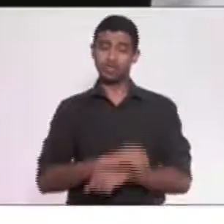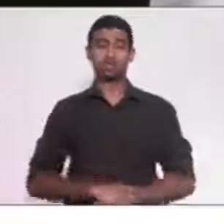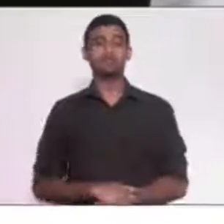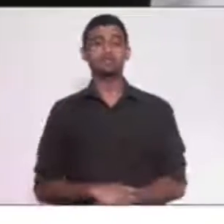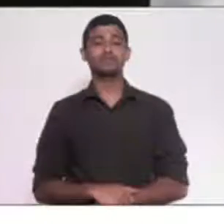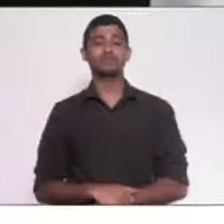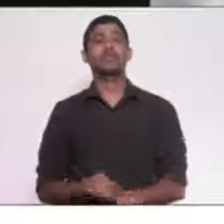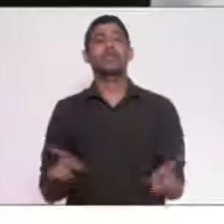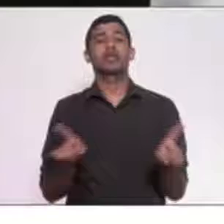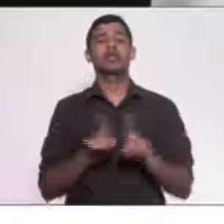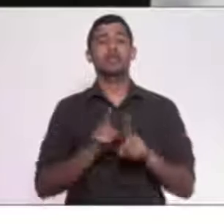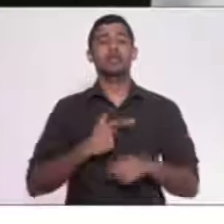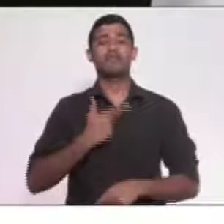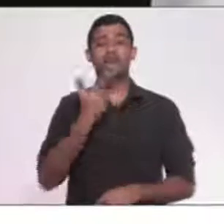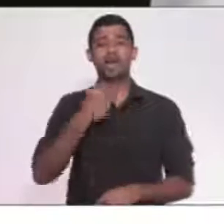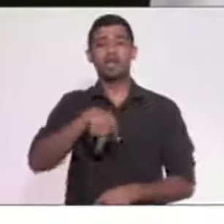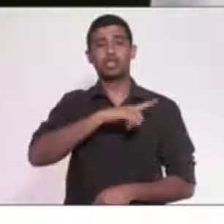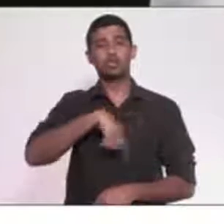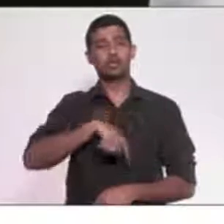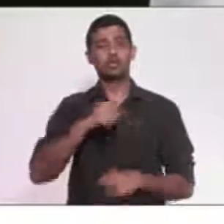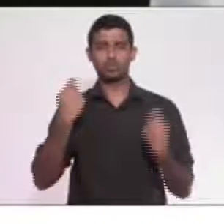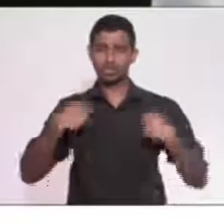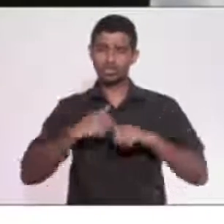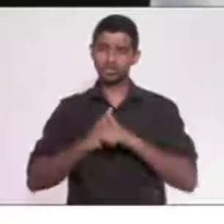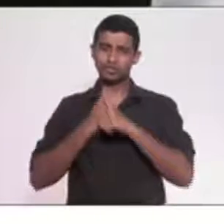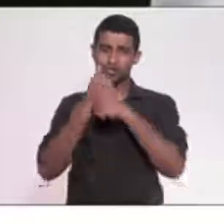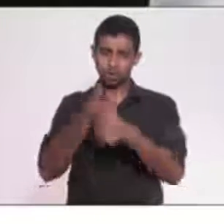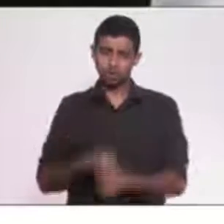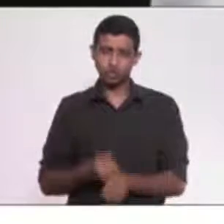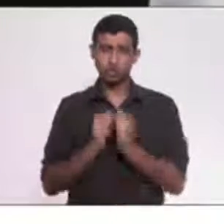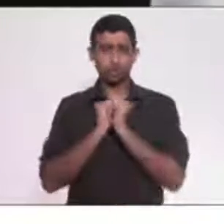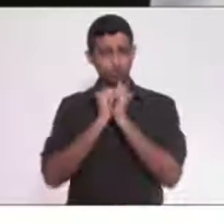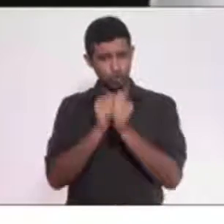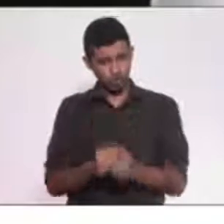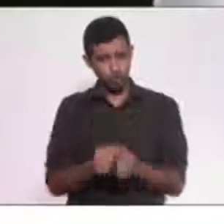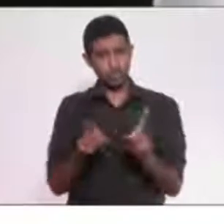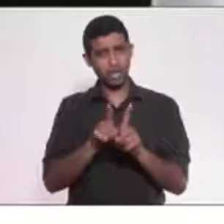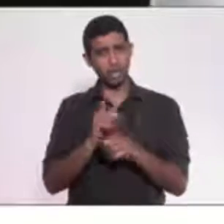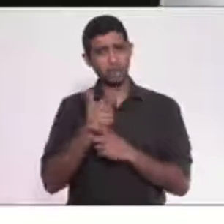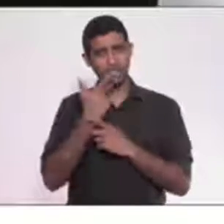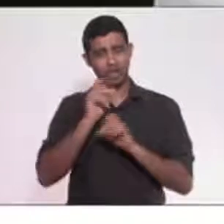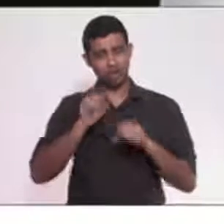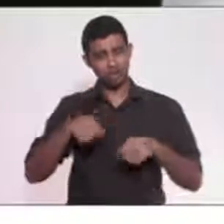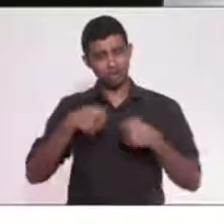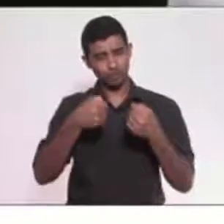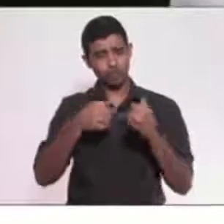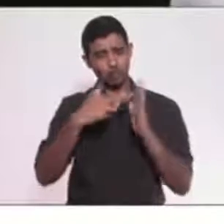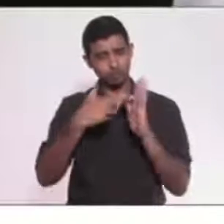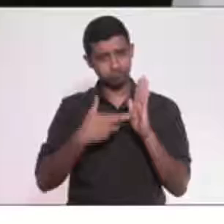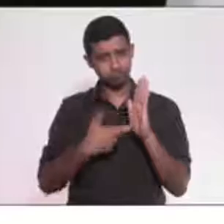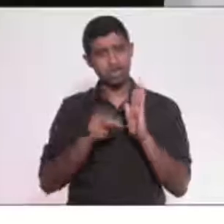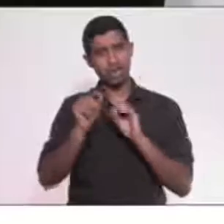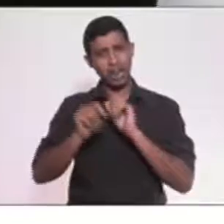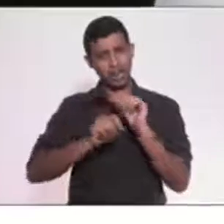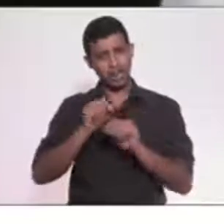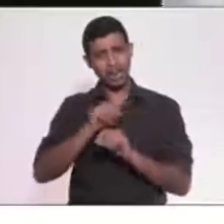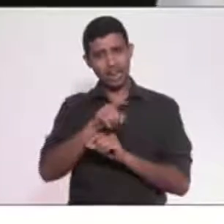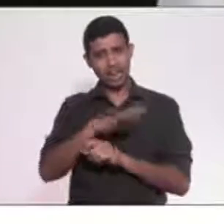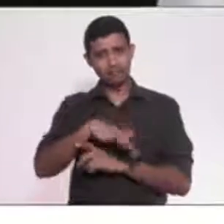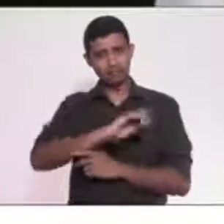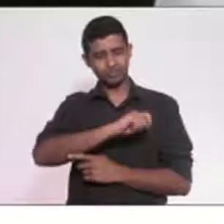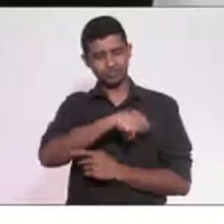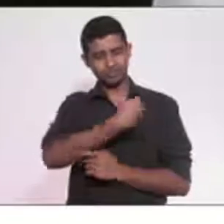também dizer que a gente precisa caminhar junto com isso também a parte do regime de recuperação fiscal, que precisa ser prorrogado dentro das